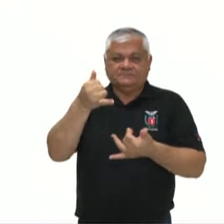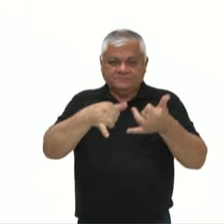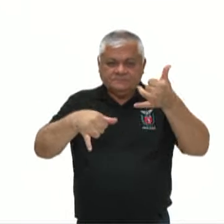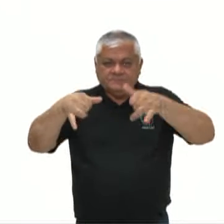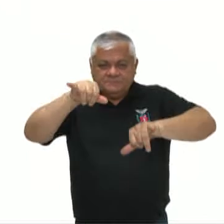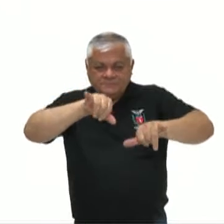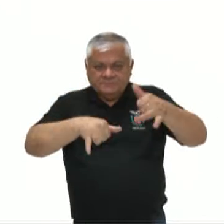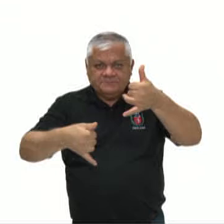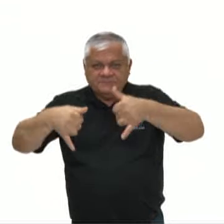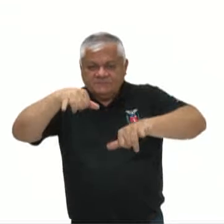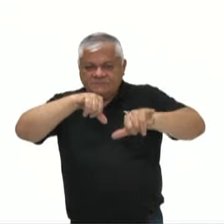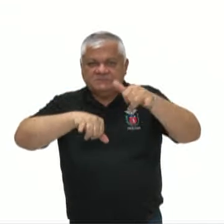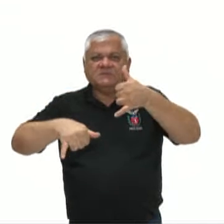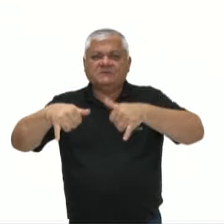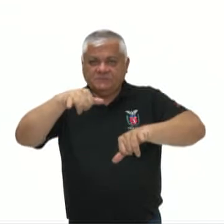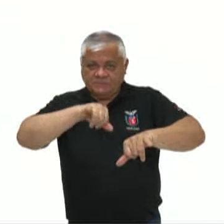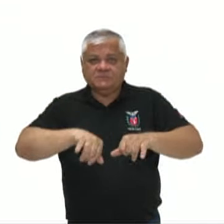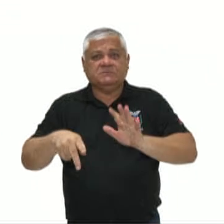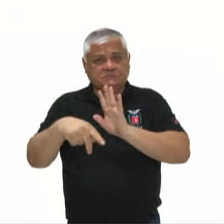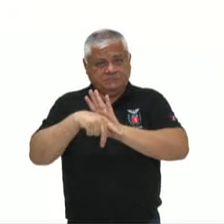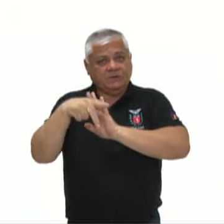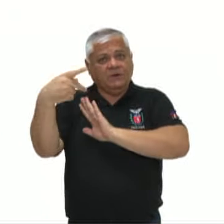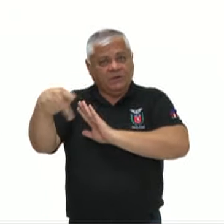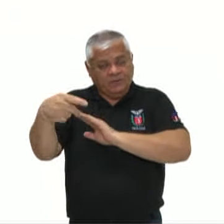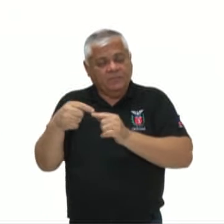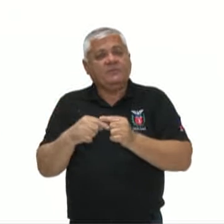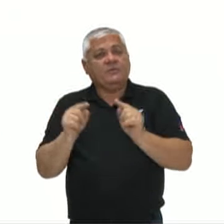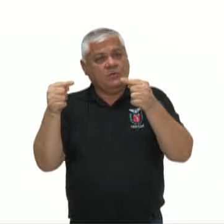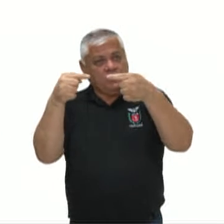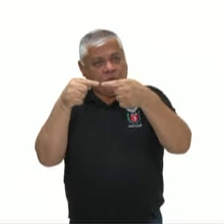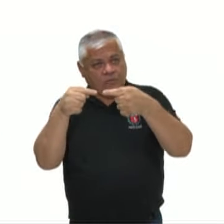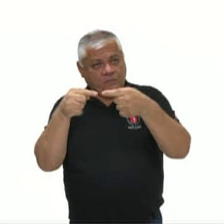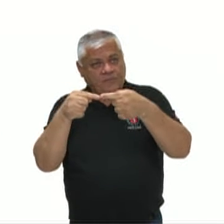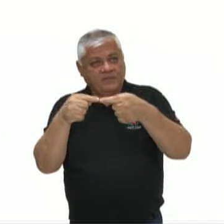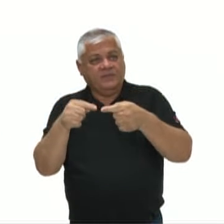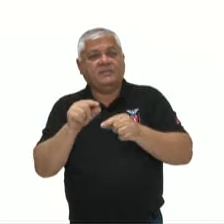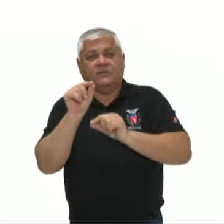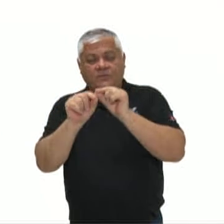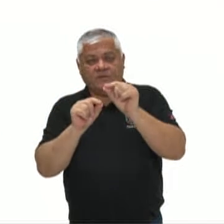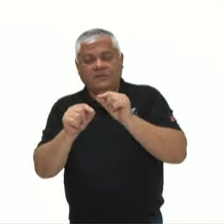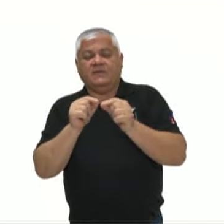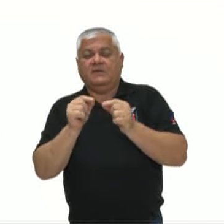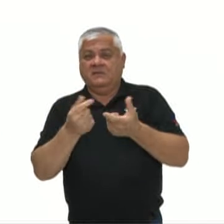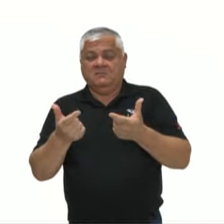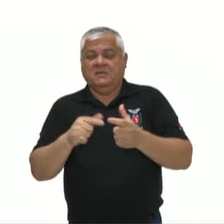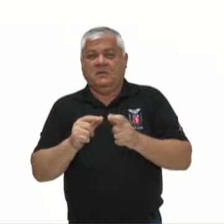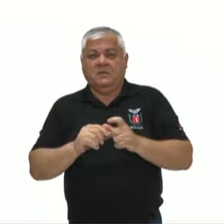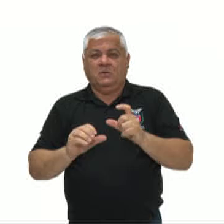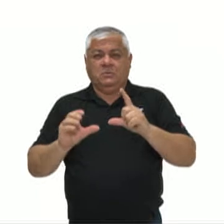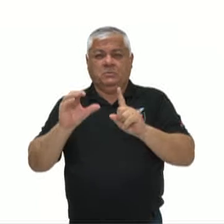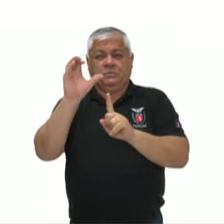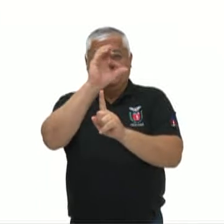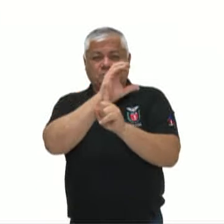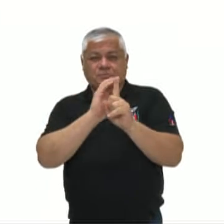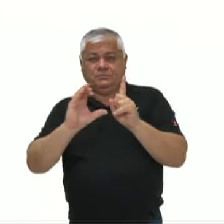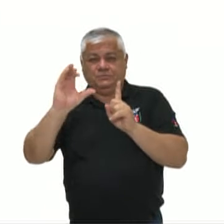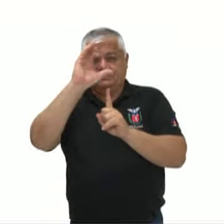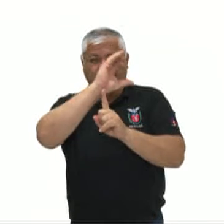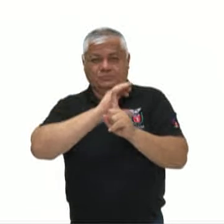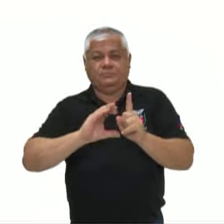as clássicas imagens da engenharia química, né? Uma cadeia, por assim dizer, de carbono, oxigênio, né?